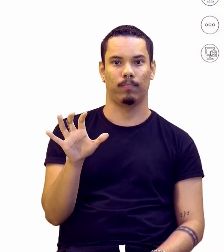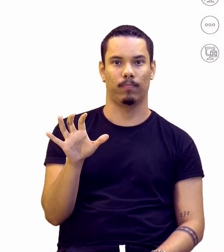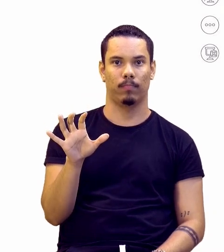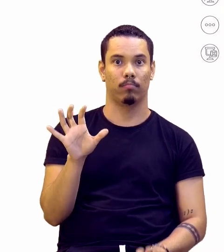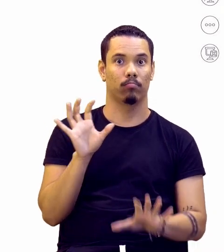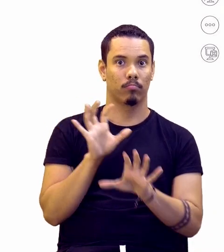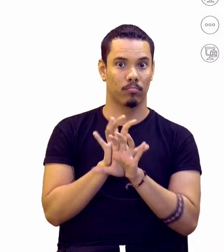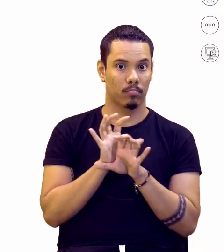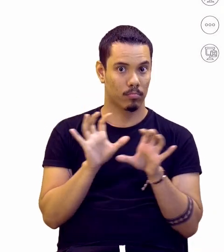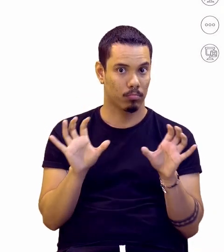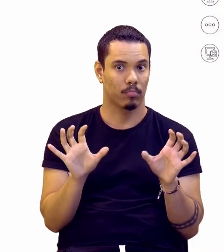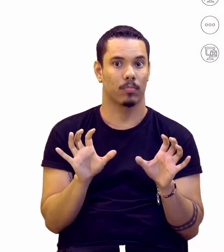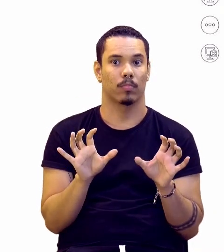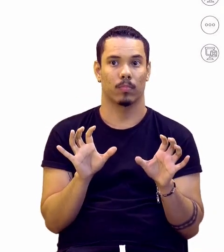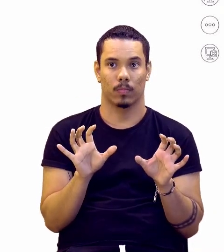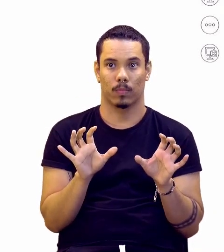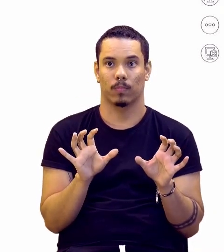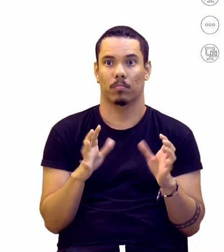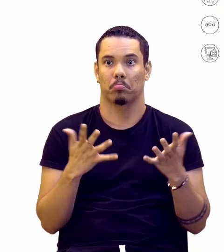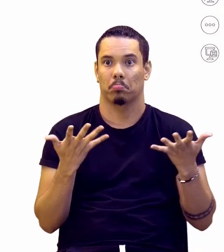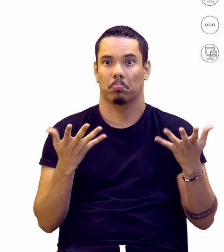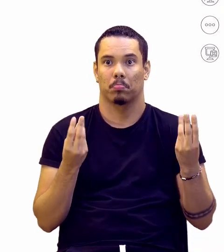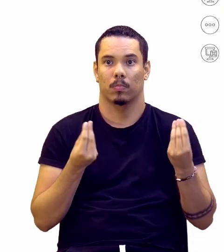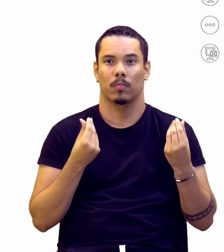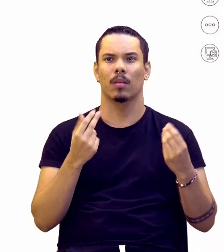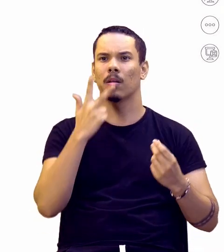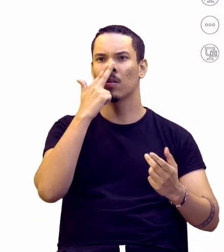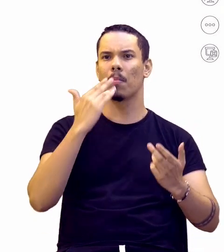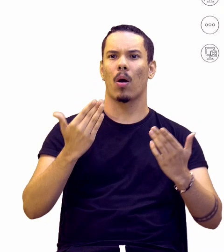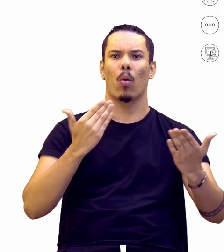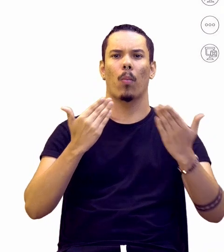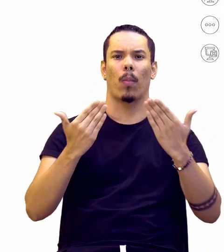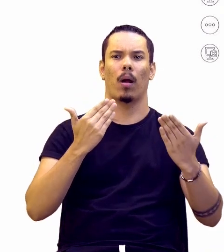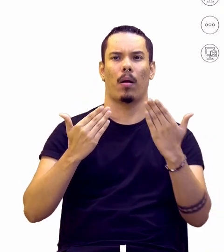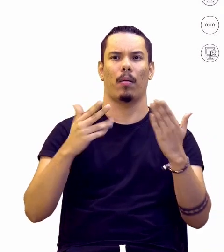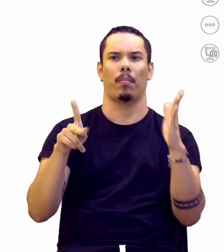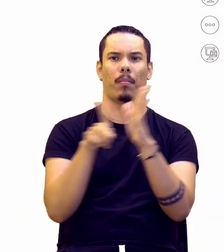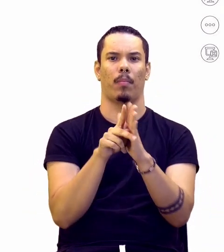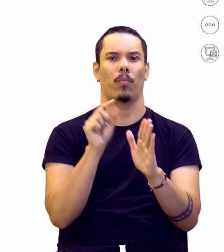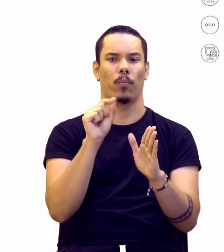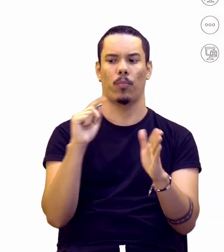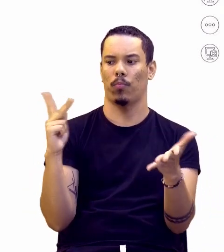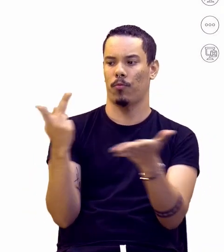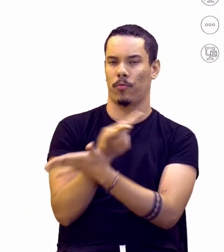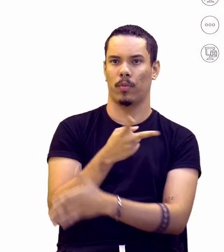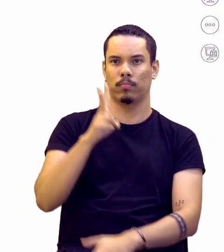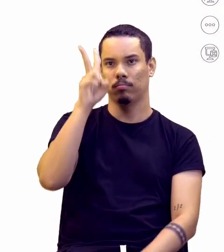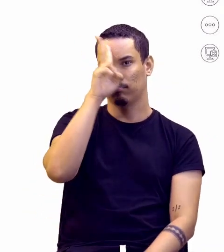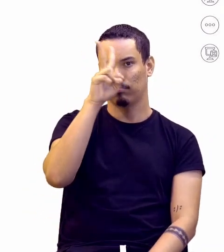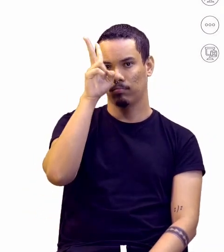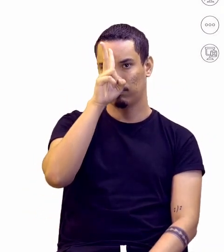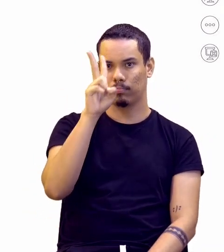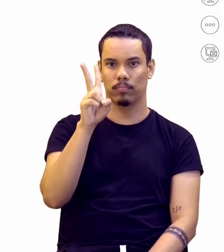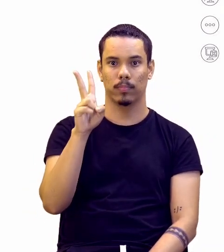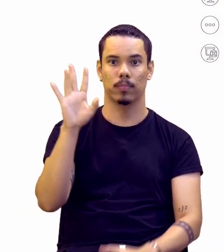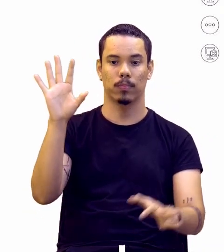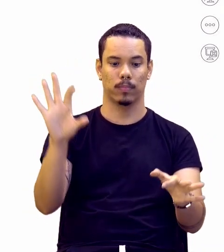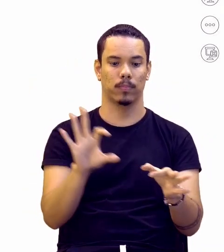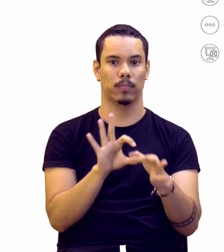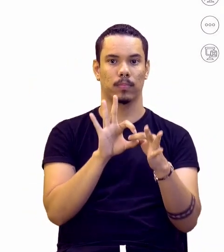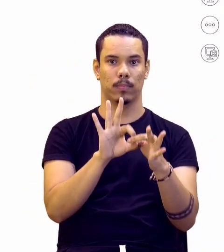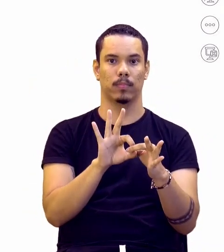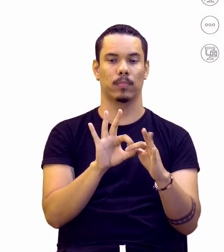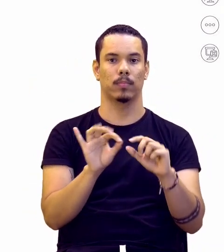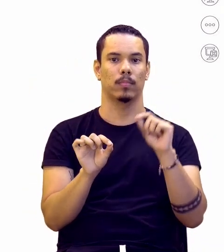olha só, né? A gente fazia apenas uma pequena comparação de um fato histórico ligado à questão